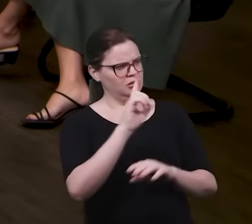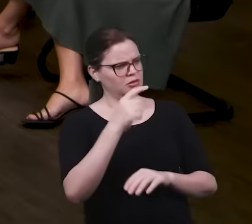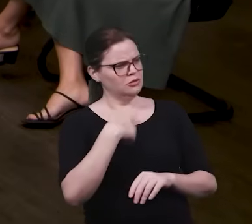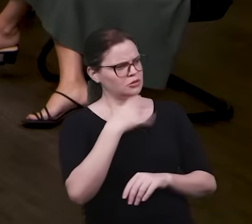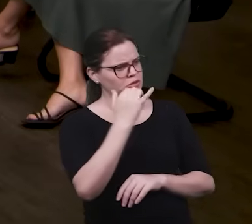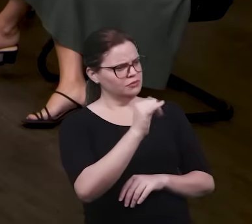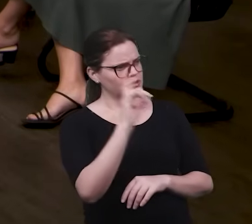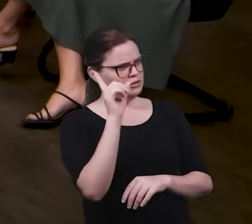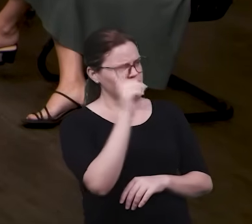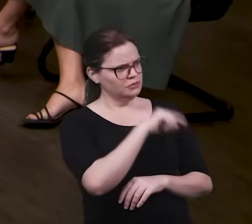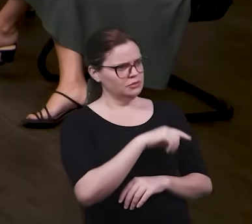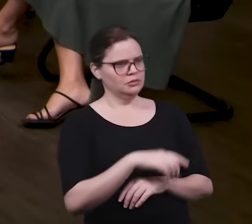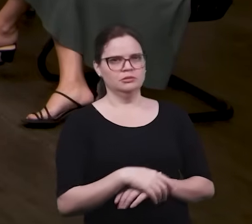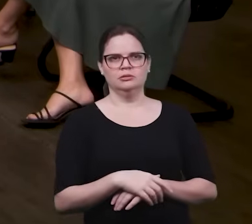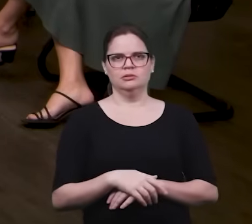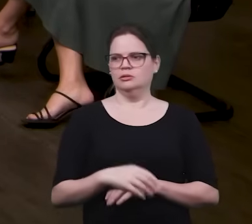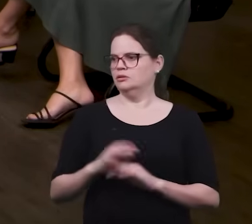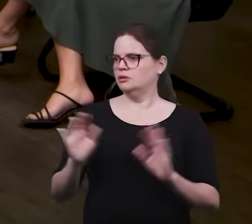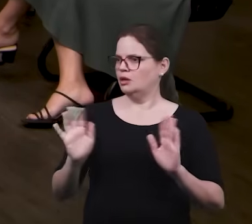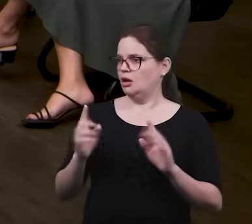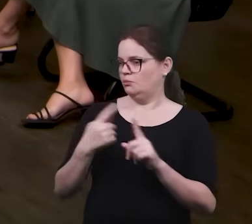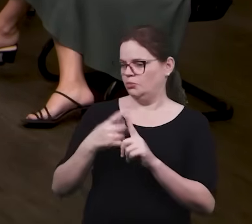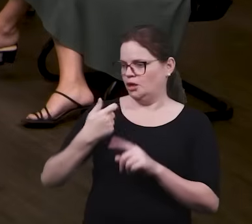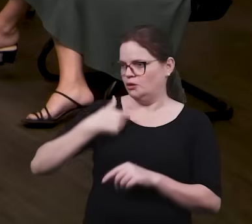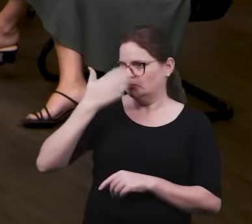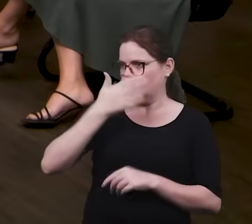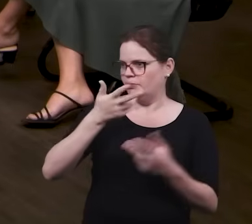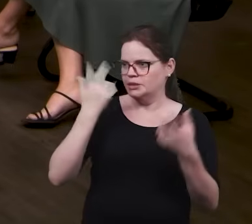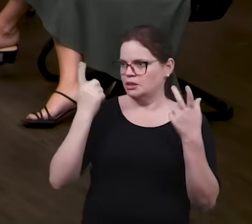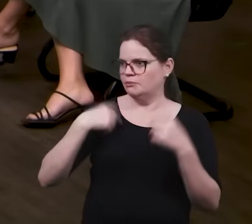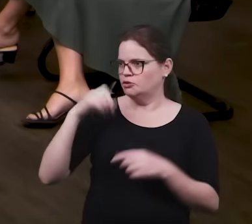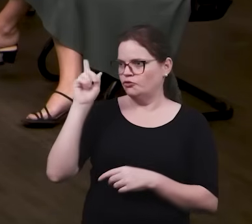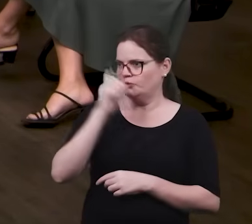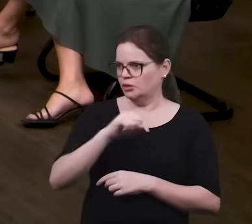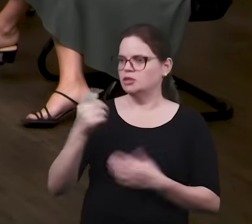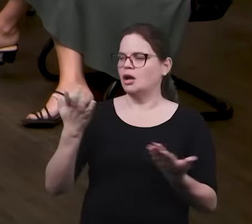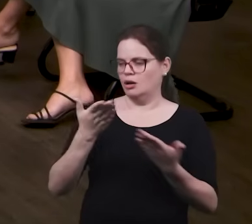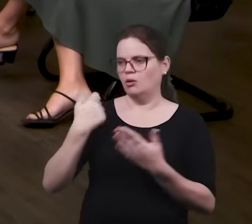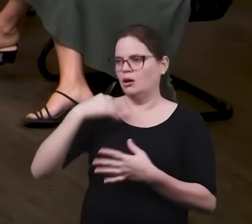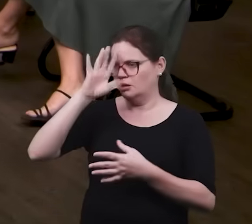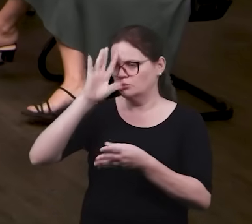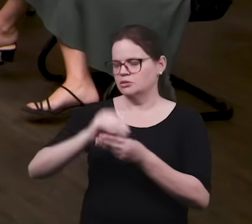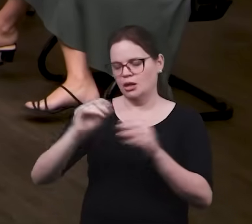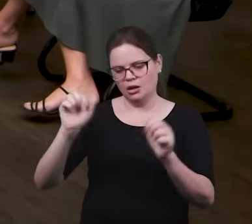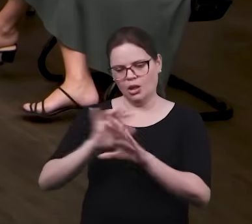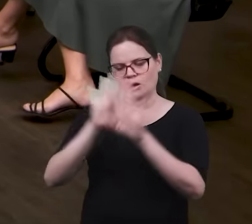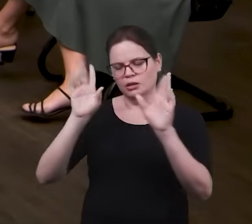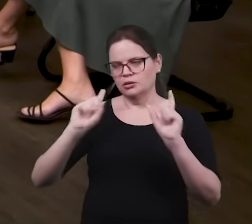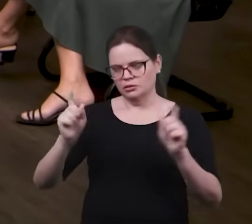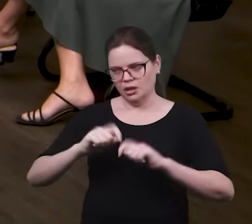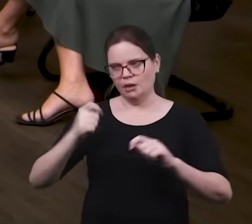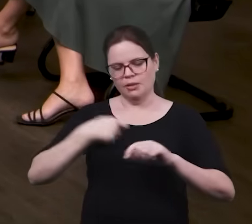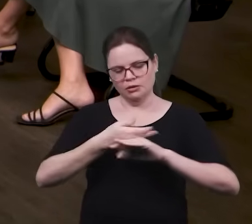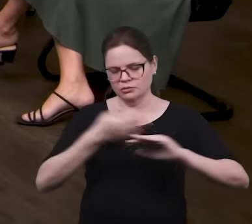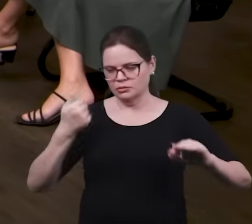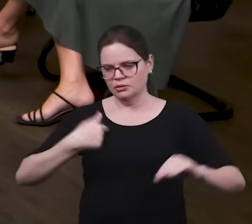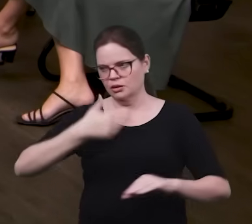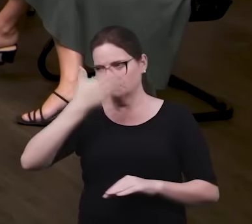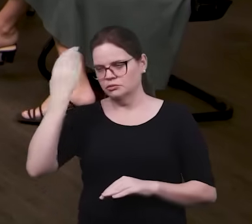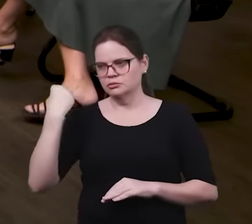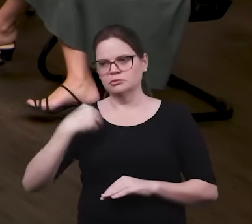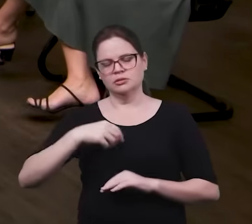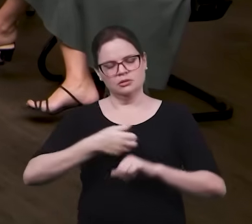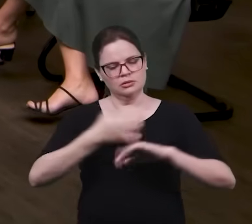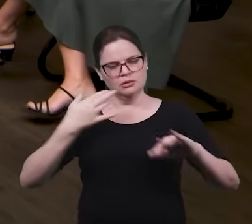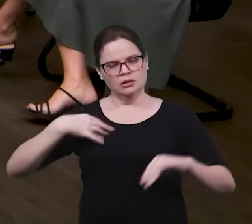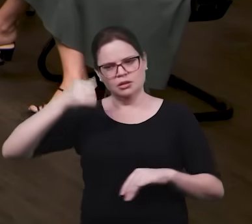eu estou te falando de uma dificuldade. Disse, não, é porque eu não estava vendo essa dificuldade. Aí. Agora eu estou vendo, e eu vou poder lutar Amém. e